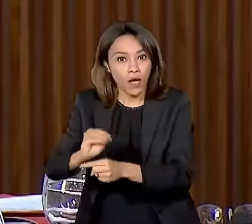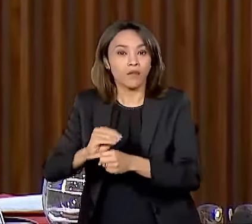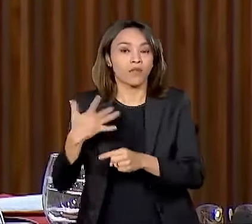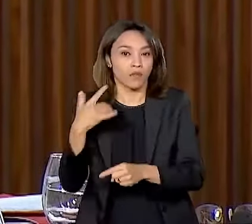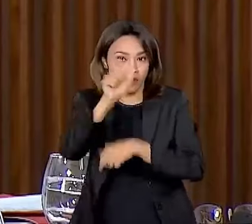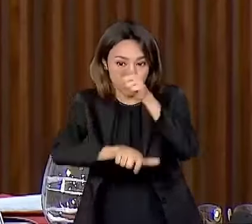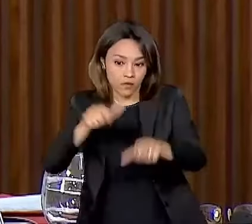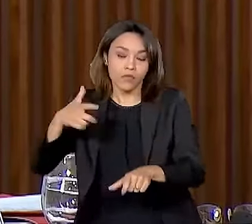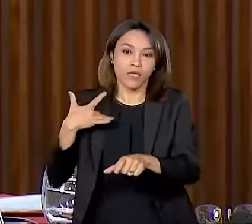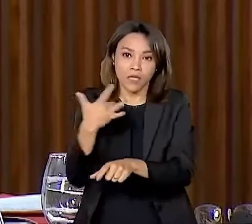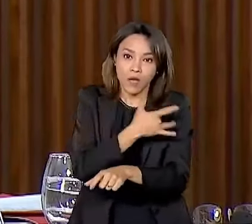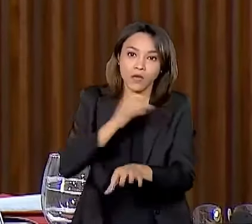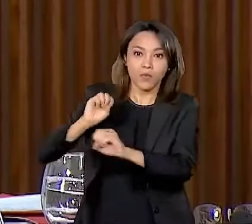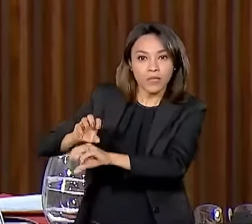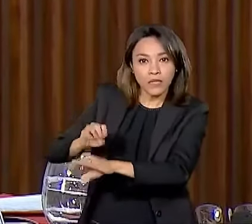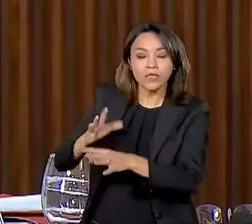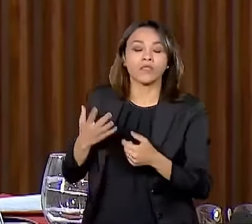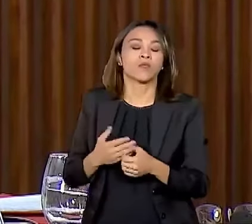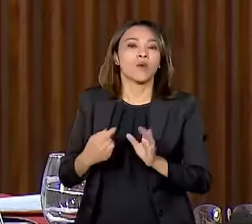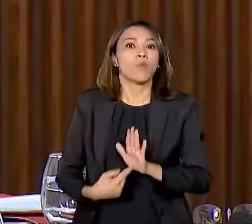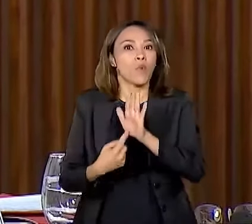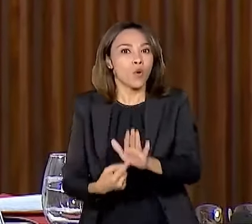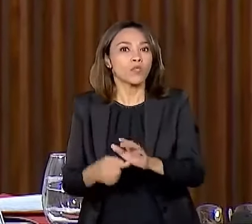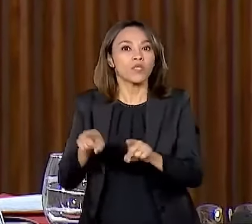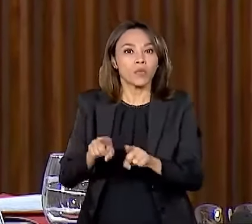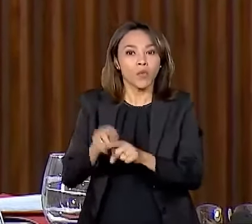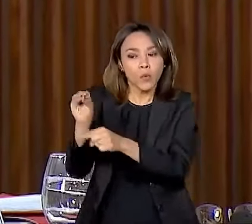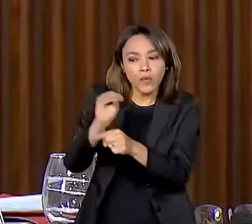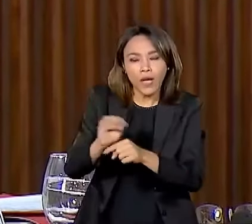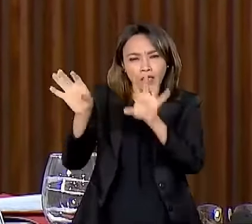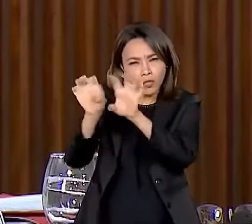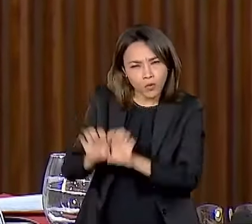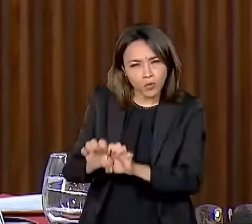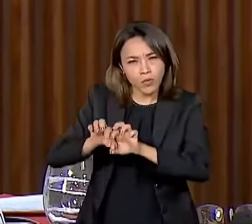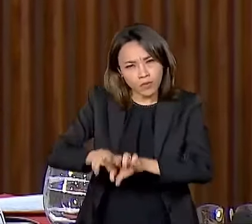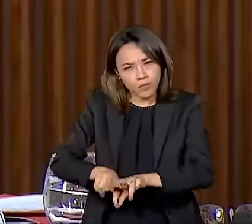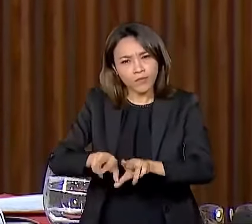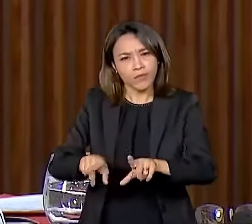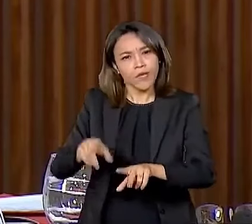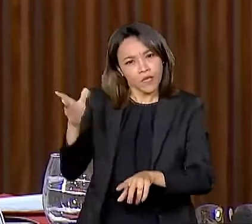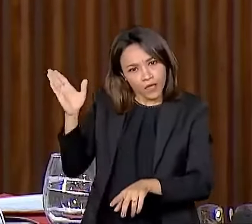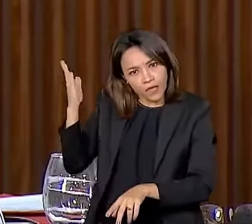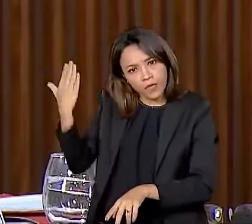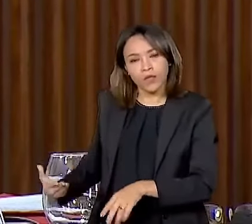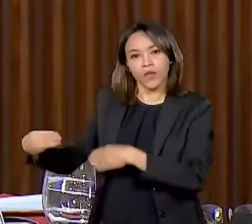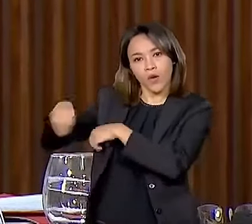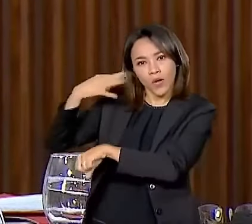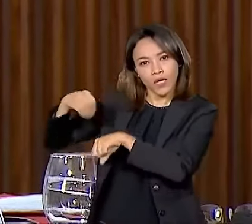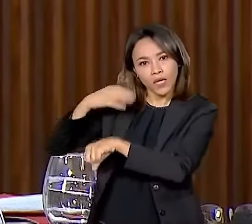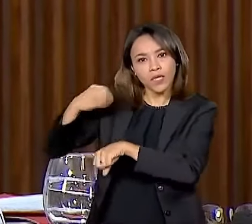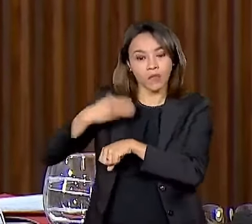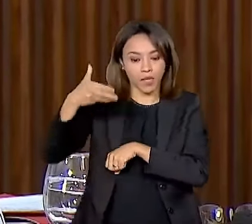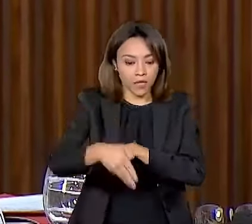com cuidado e bem-estar da infraestrutura, da logística, a redução do custo do Brasil, que o senhor está orientando para que esse país